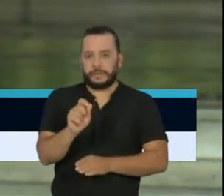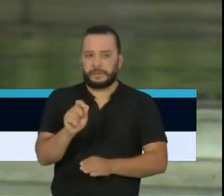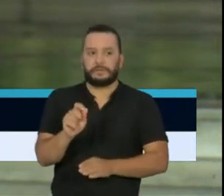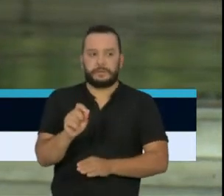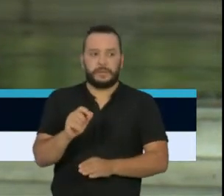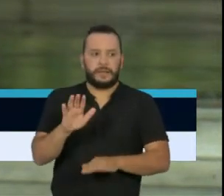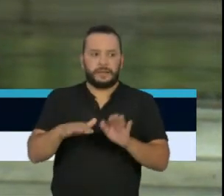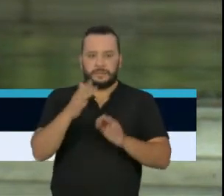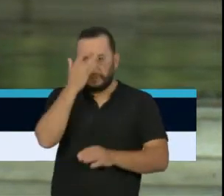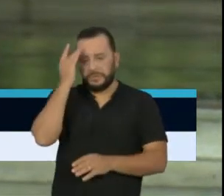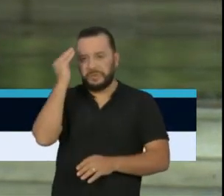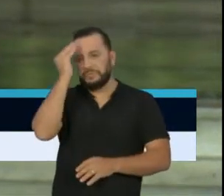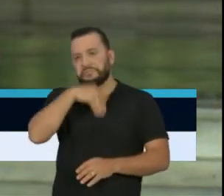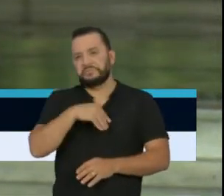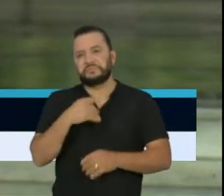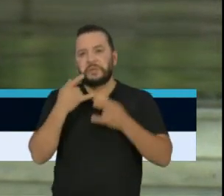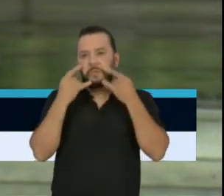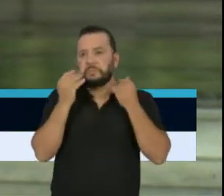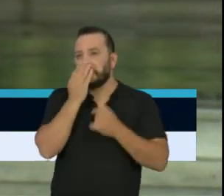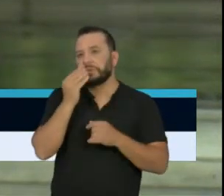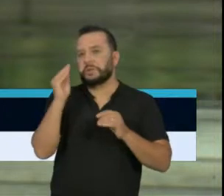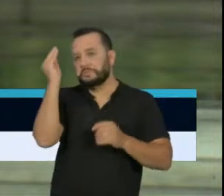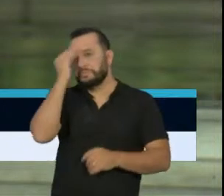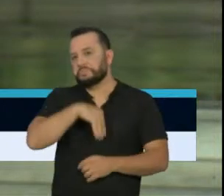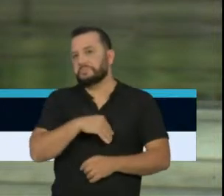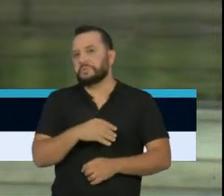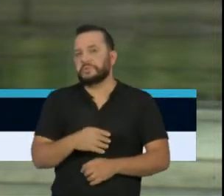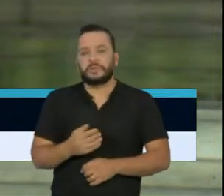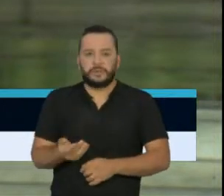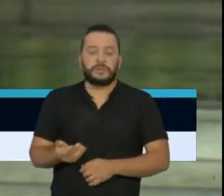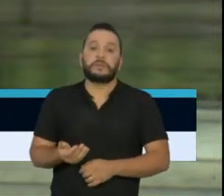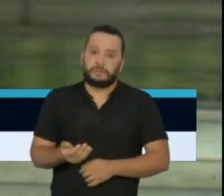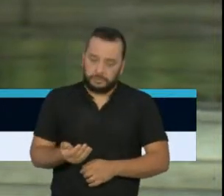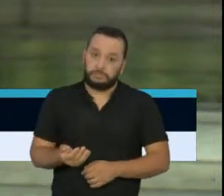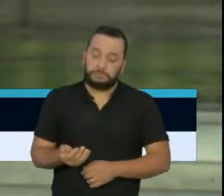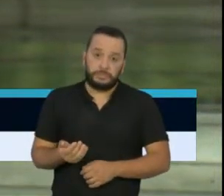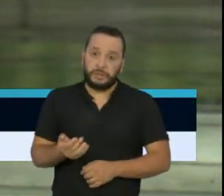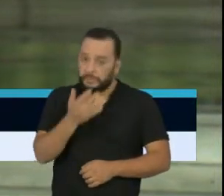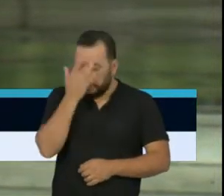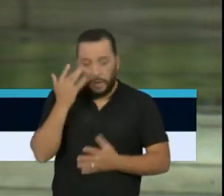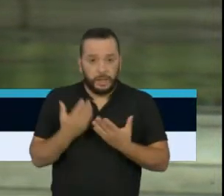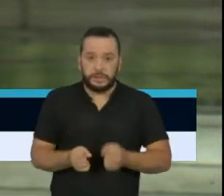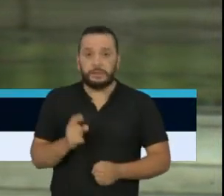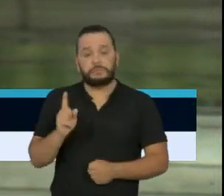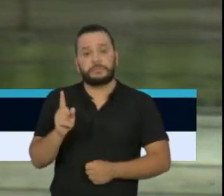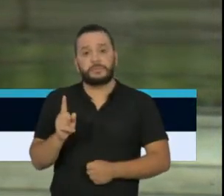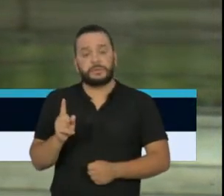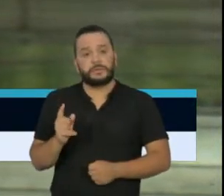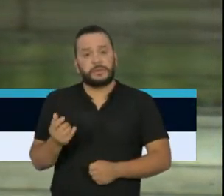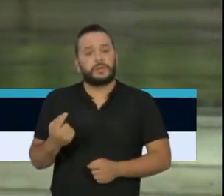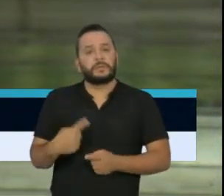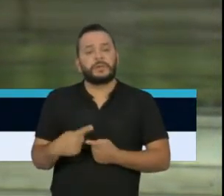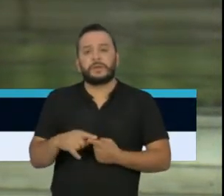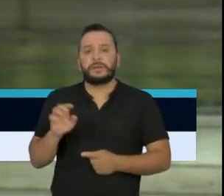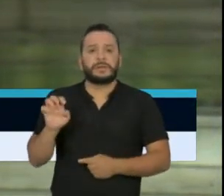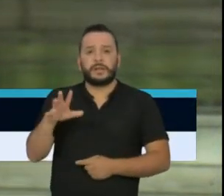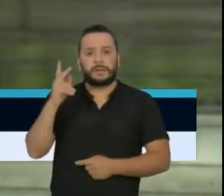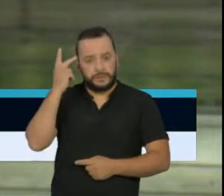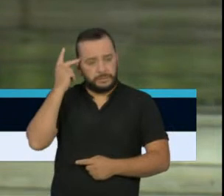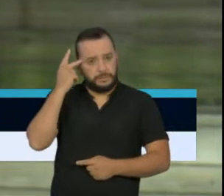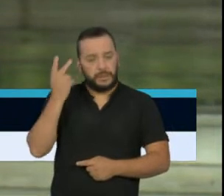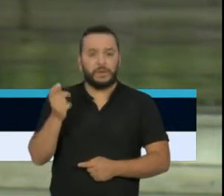que muita gente na rua não acata a recomendação, né? Essa é uma orientação que eles optam por não seguir. Por que o Estado preferiu seguir